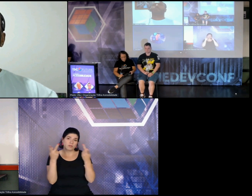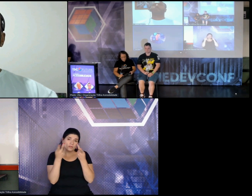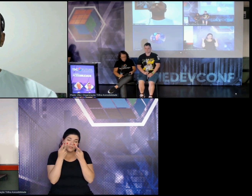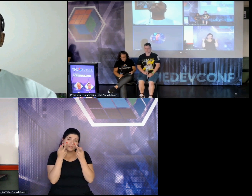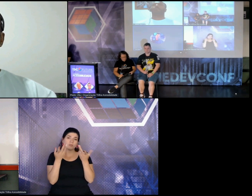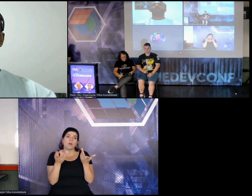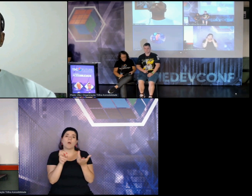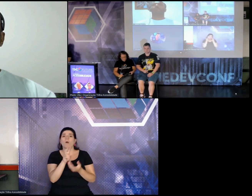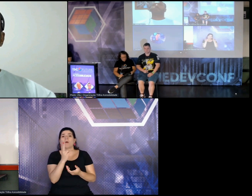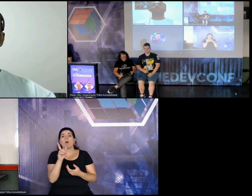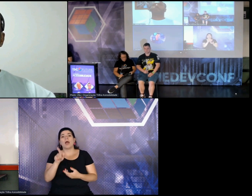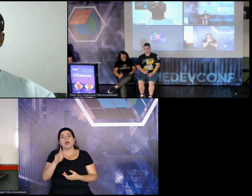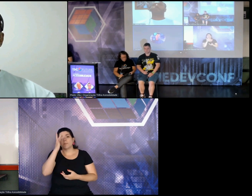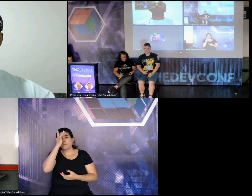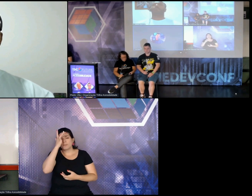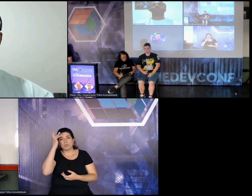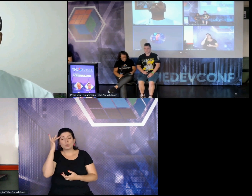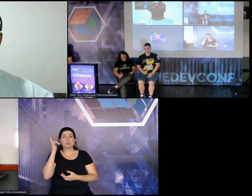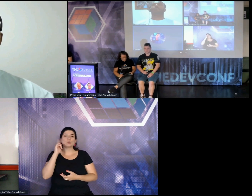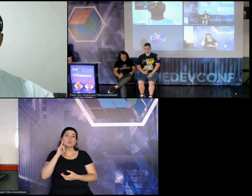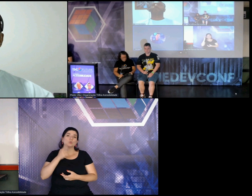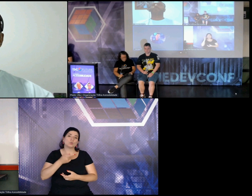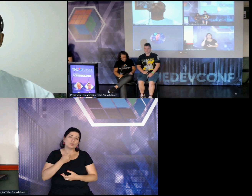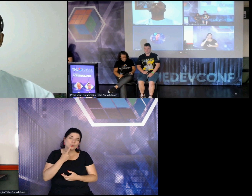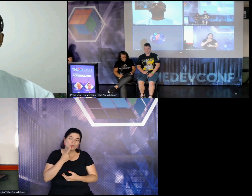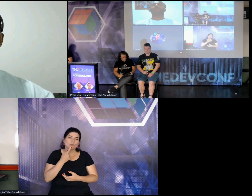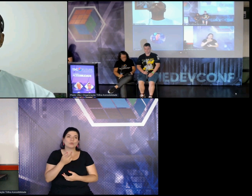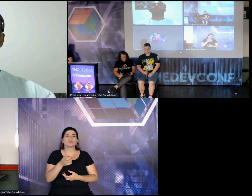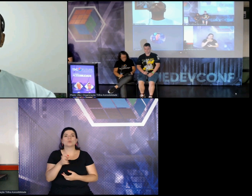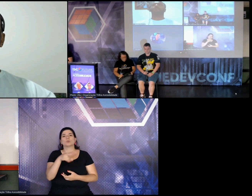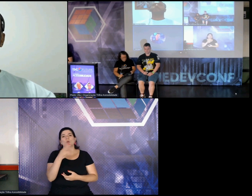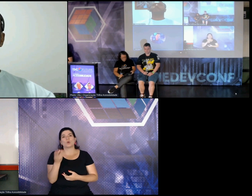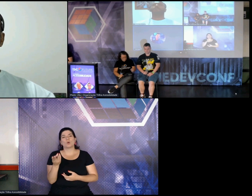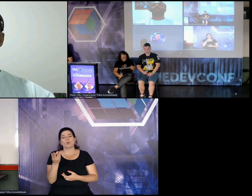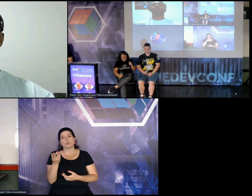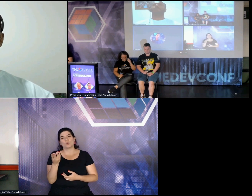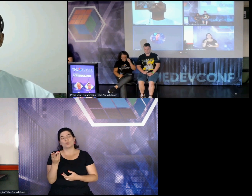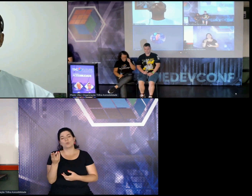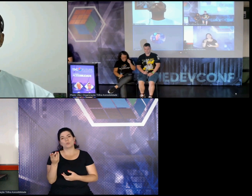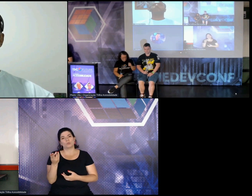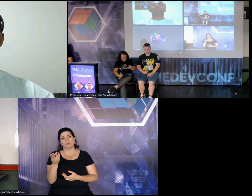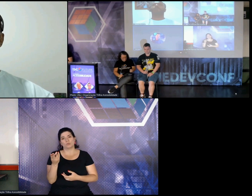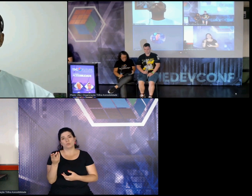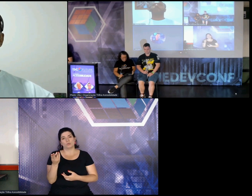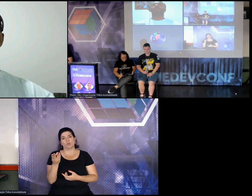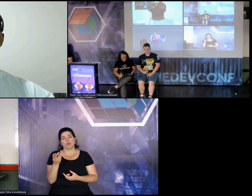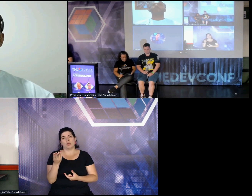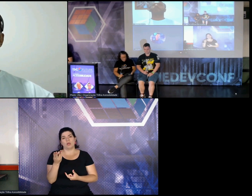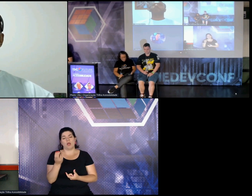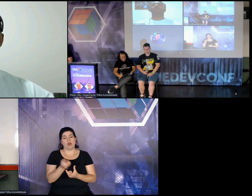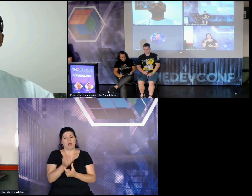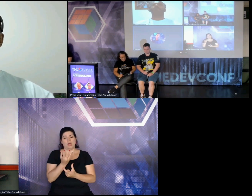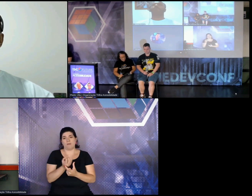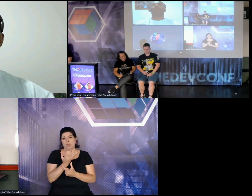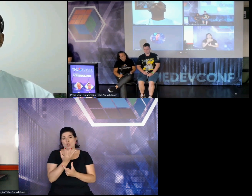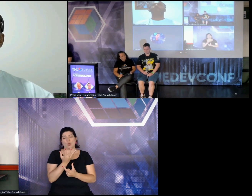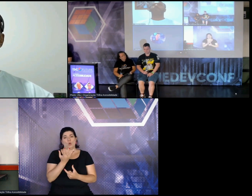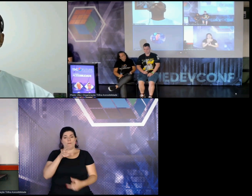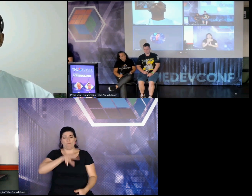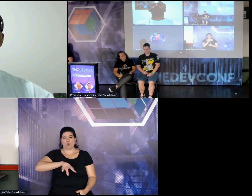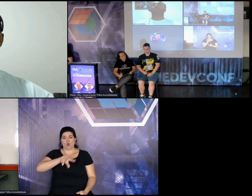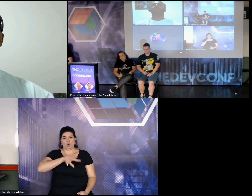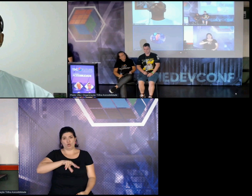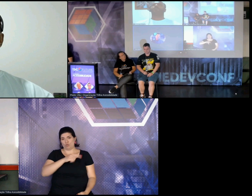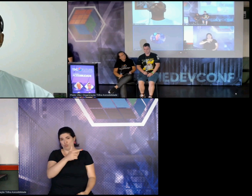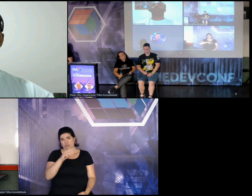que pessoas surdas, né, que têm pouco letramento no português escrito e preferem se comunicar